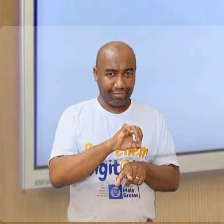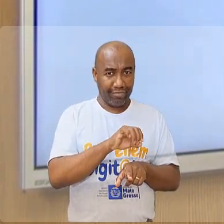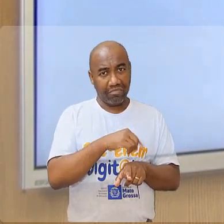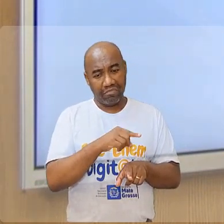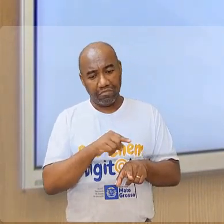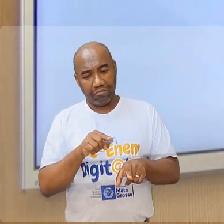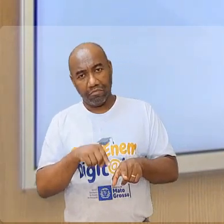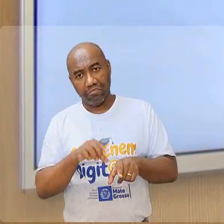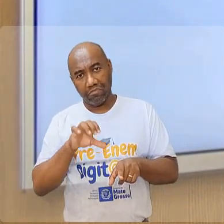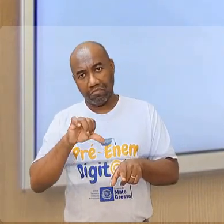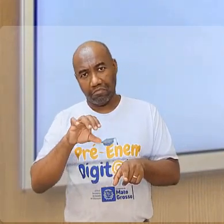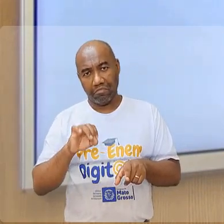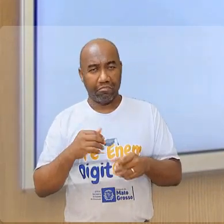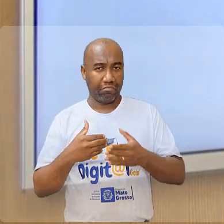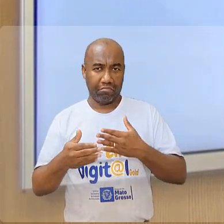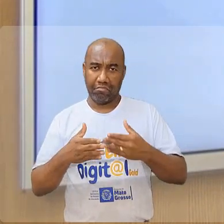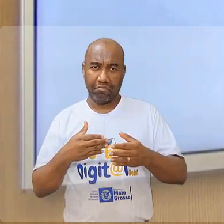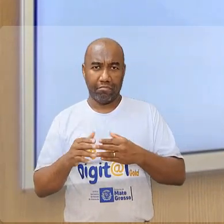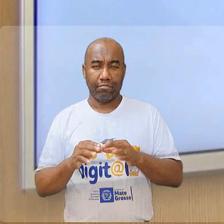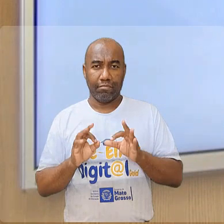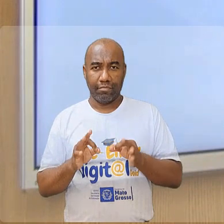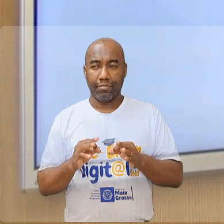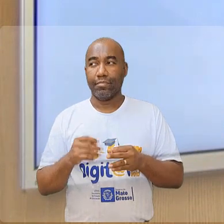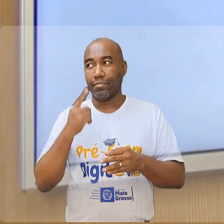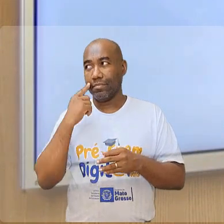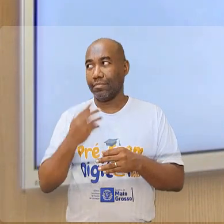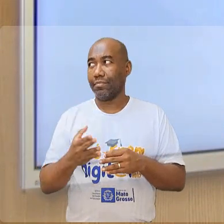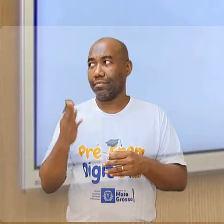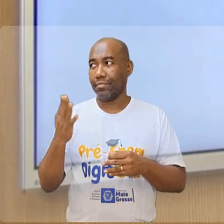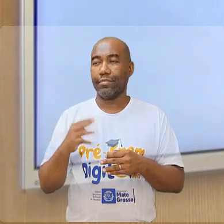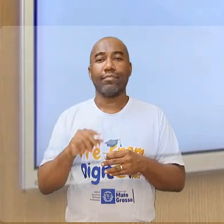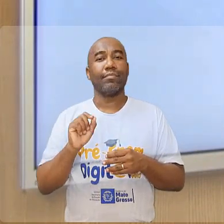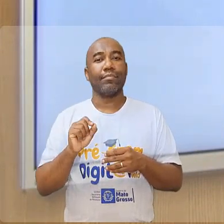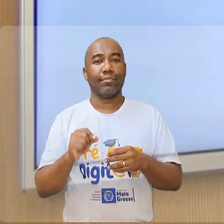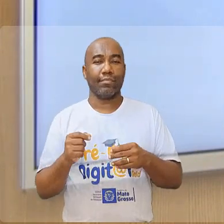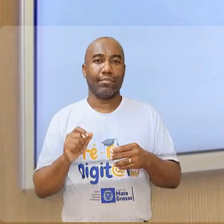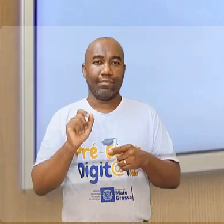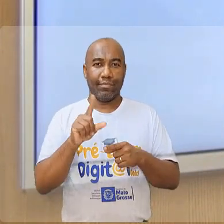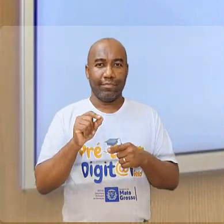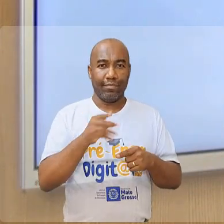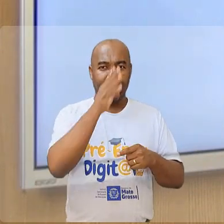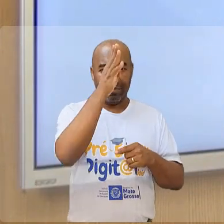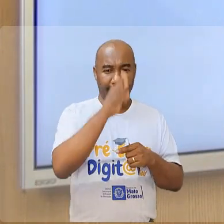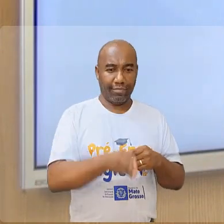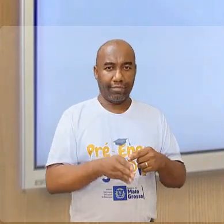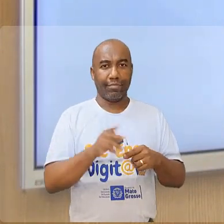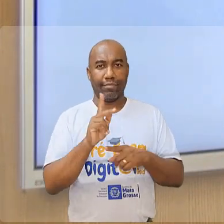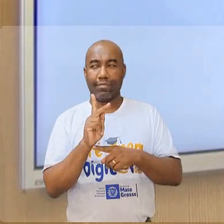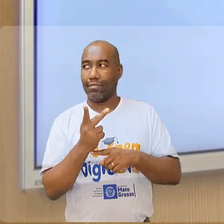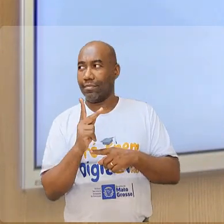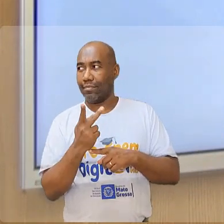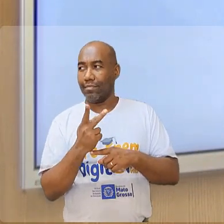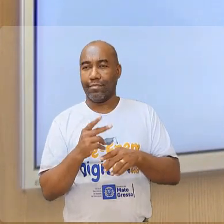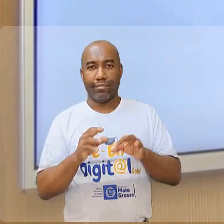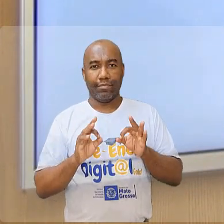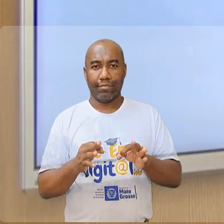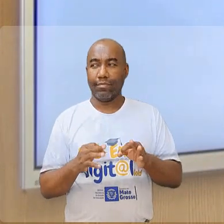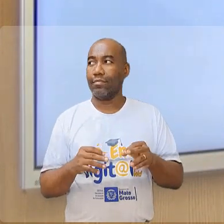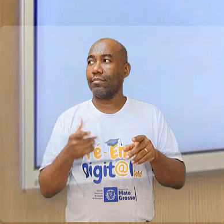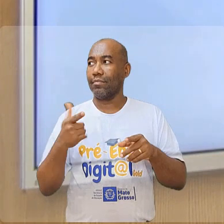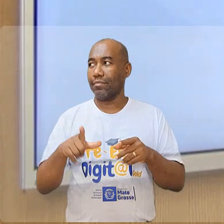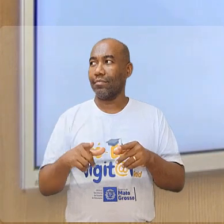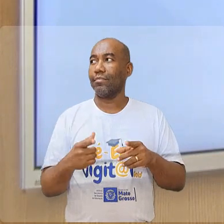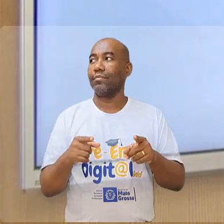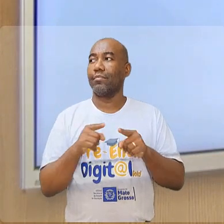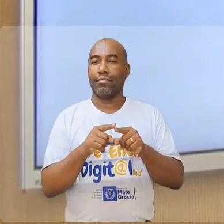agora dá uma olhadinha para você ó essa reta azul já que ele altura ela de andar tá bom e eu quero